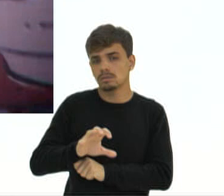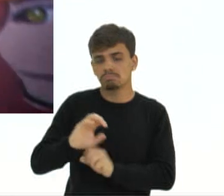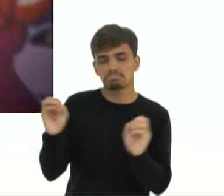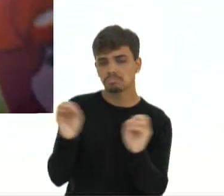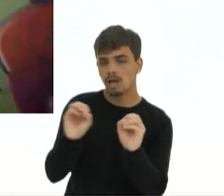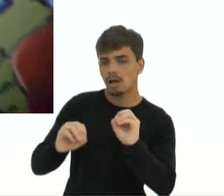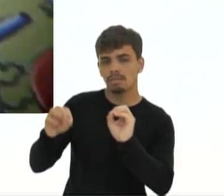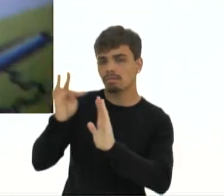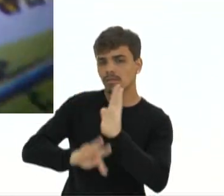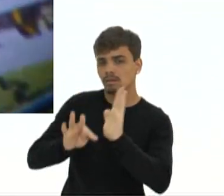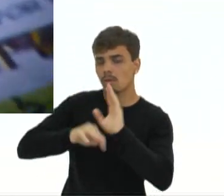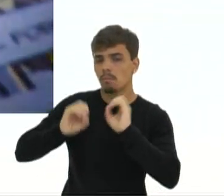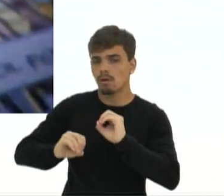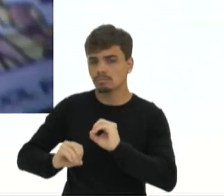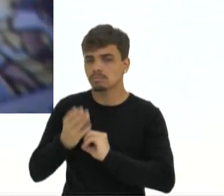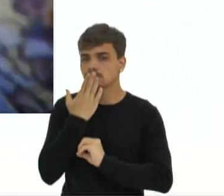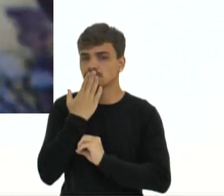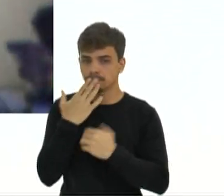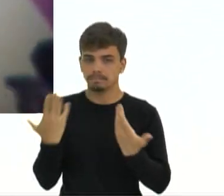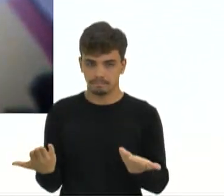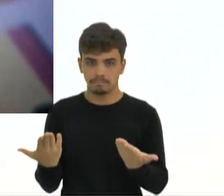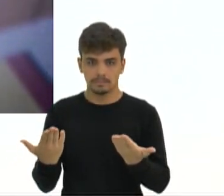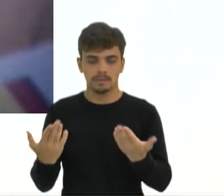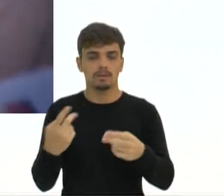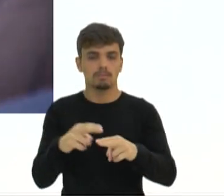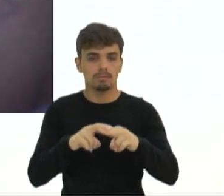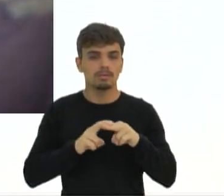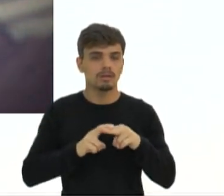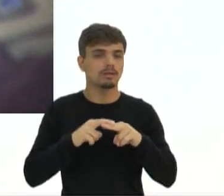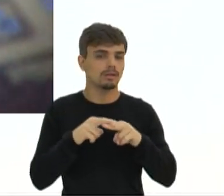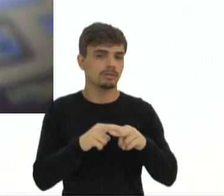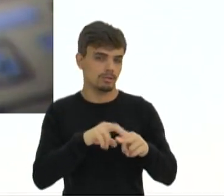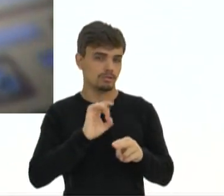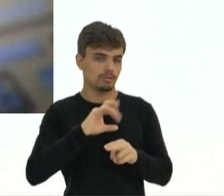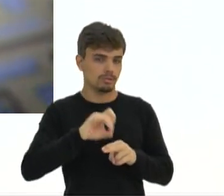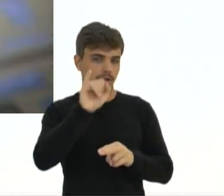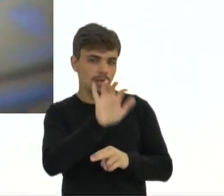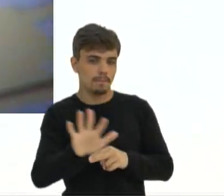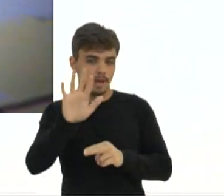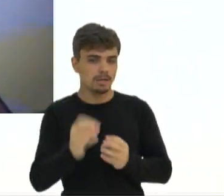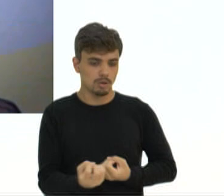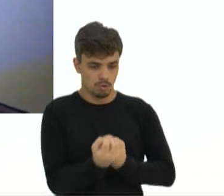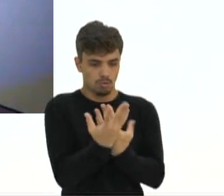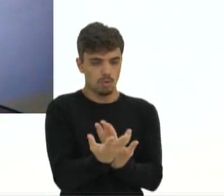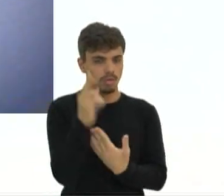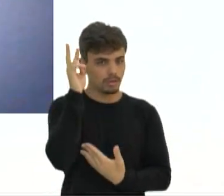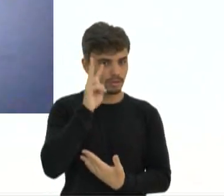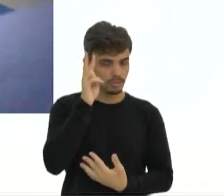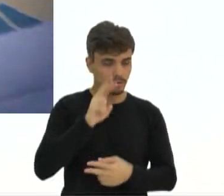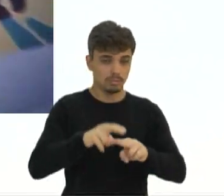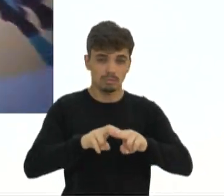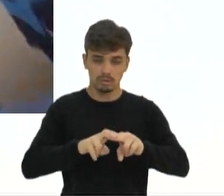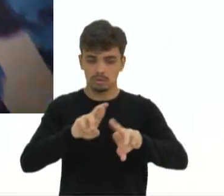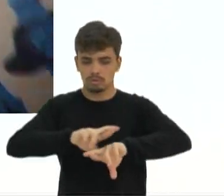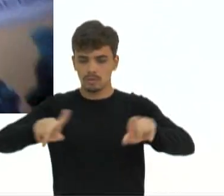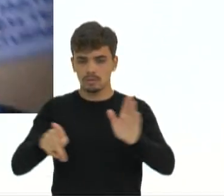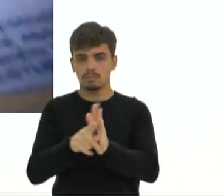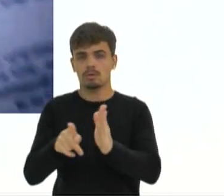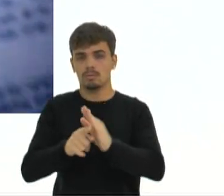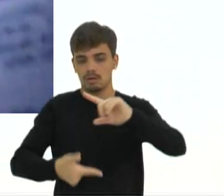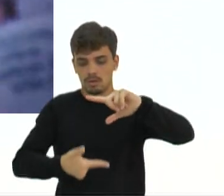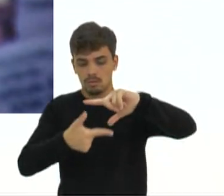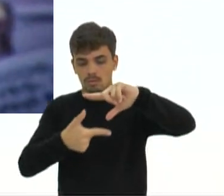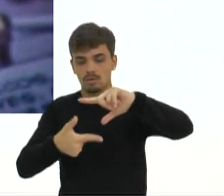textos, ela pode ser muda, porque as próprias imagens, elas contam uma história. Mas o diferencial dos quadrinhos é